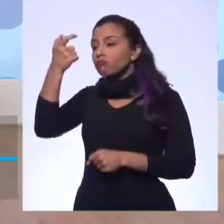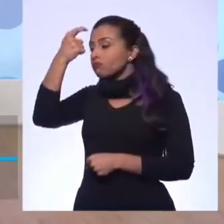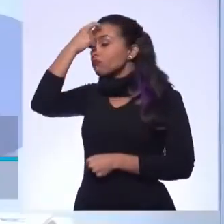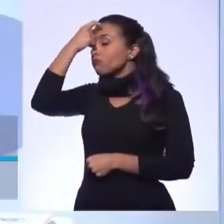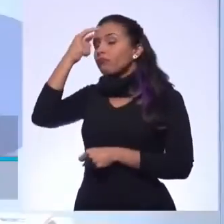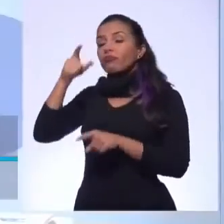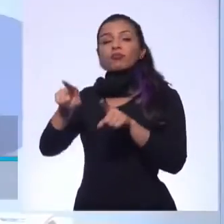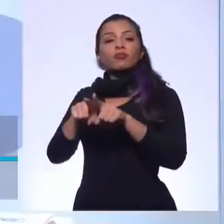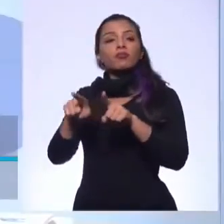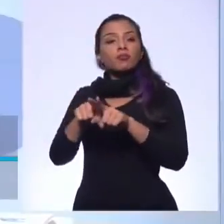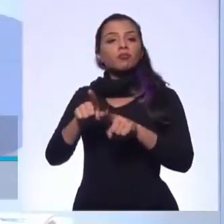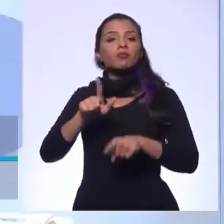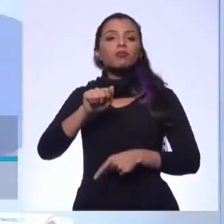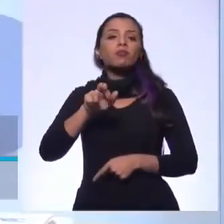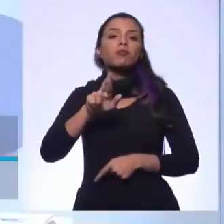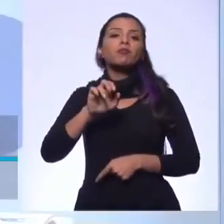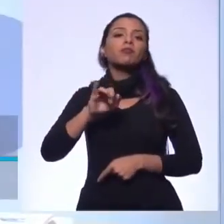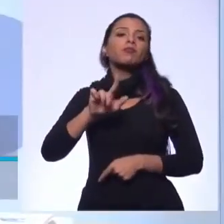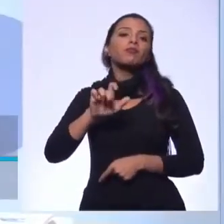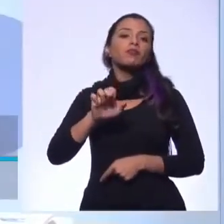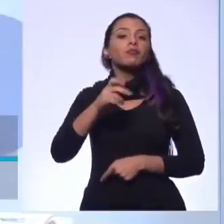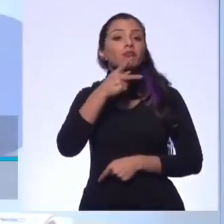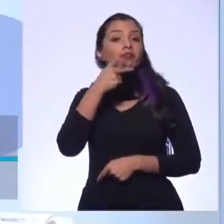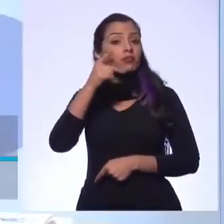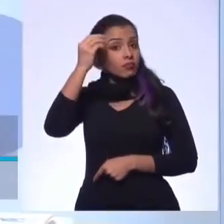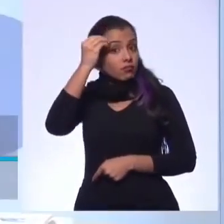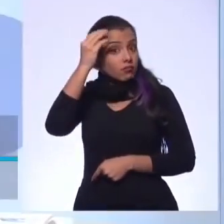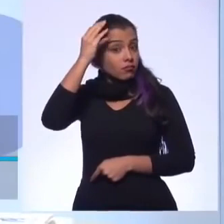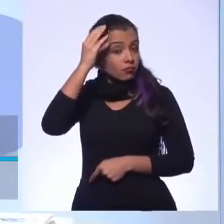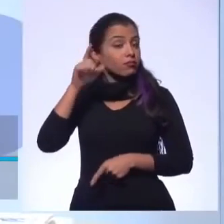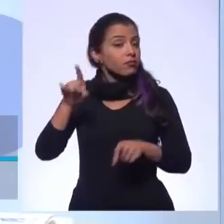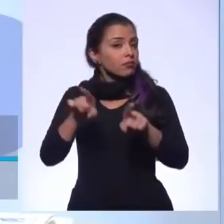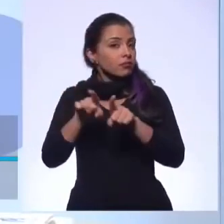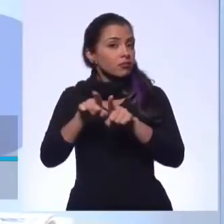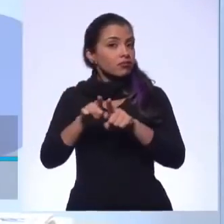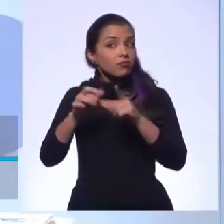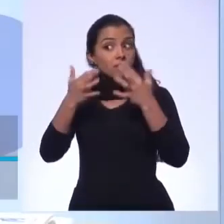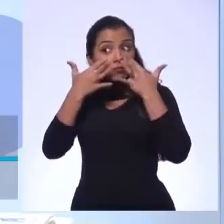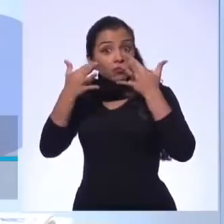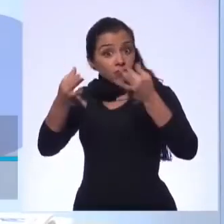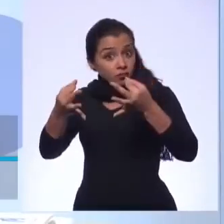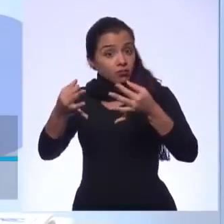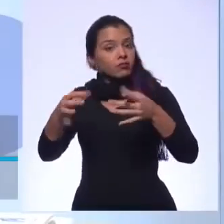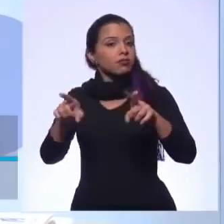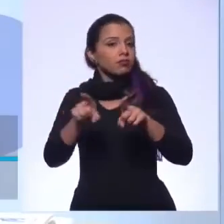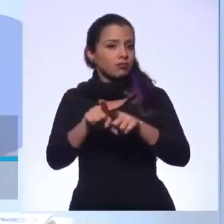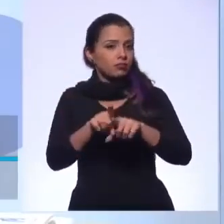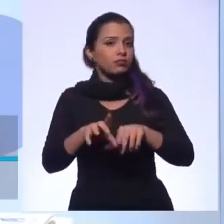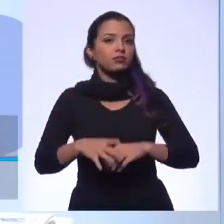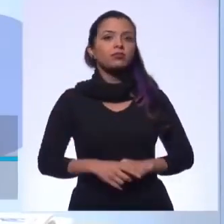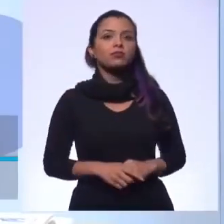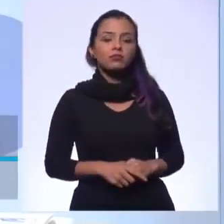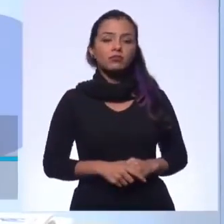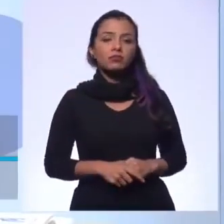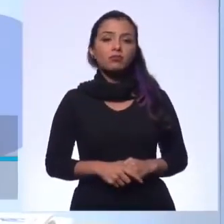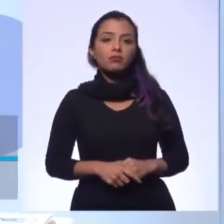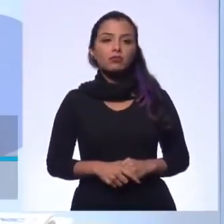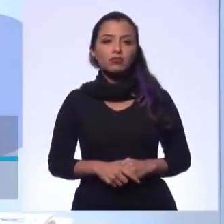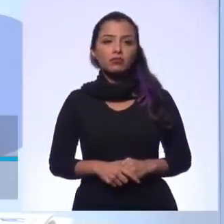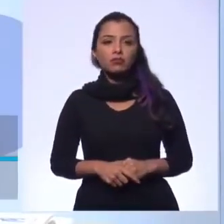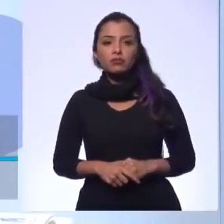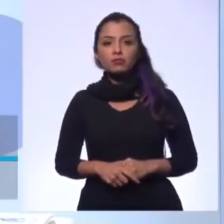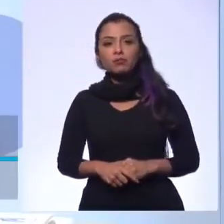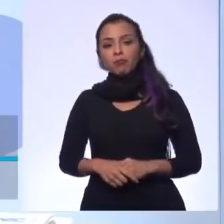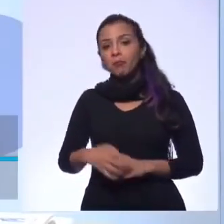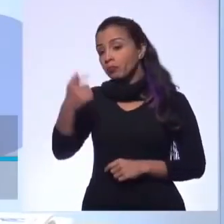Conscientização escreveram também, a Gabriela escreveu conhecimento, prevenção, um alerta, né, alertar. Ótimo. Quem escreveu